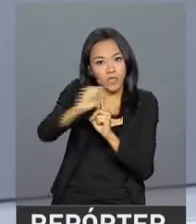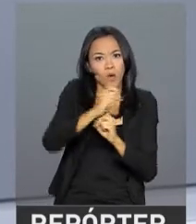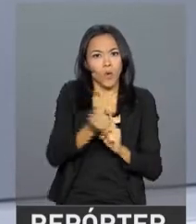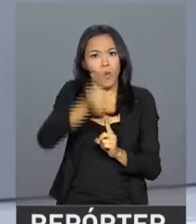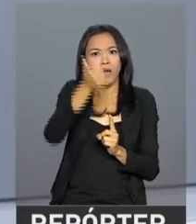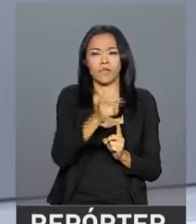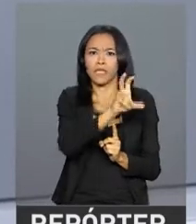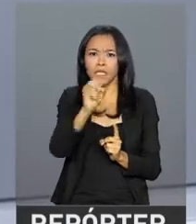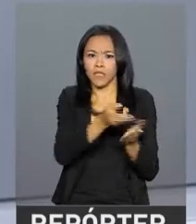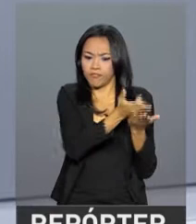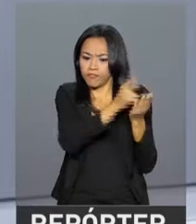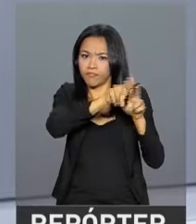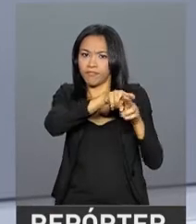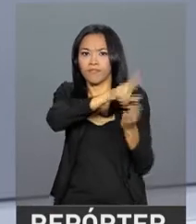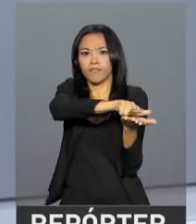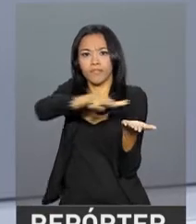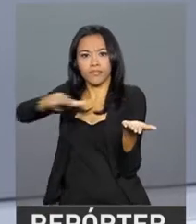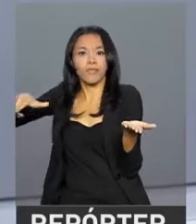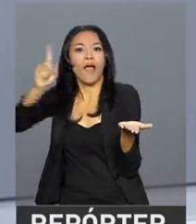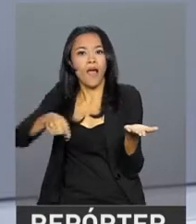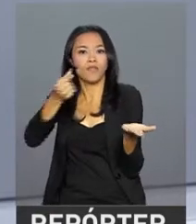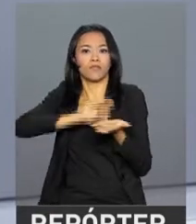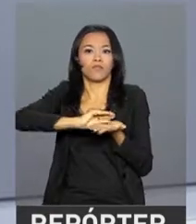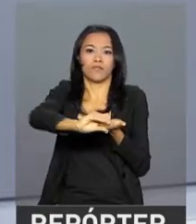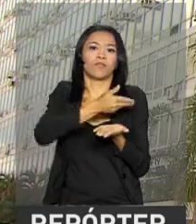saúde mental passam a ser custeados pelo governo federal.